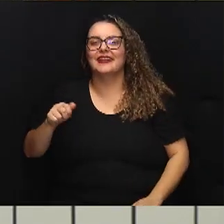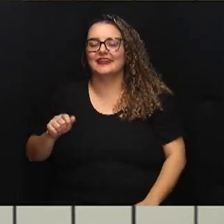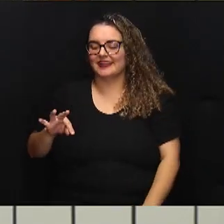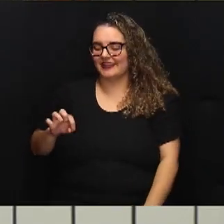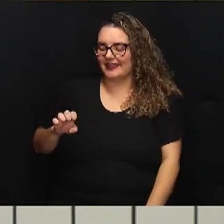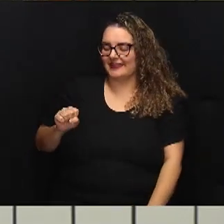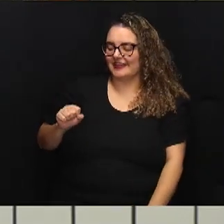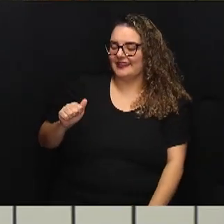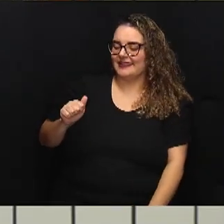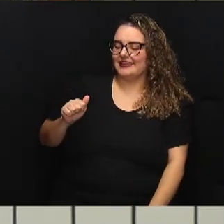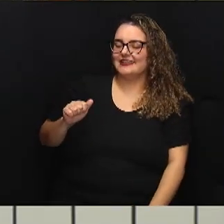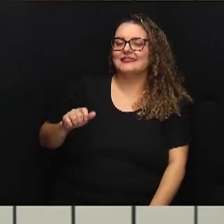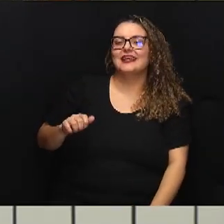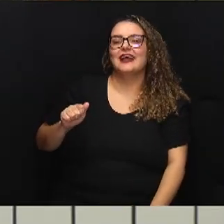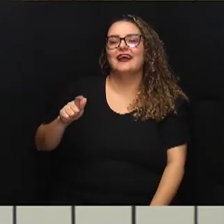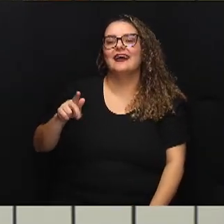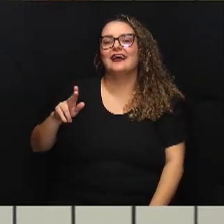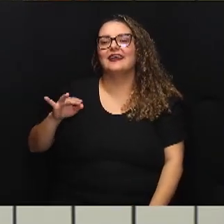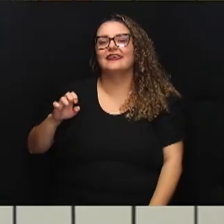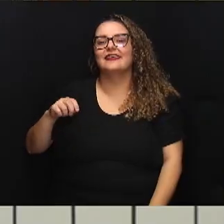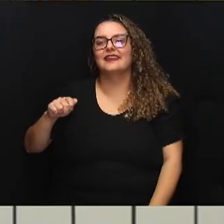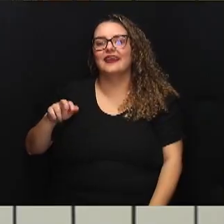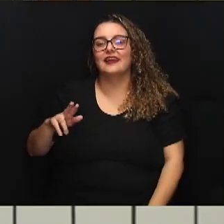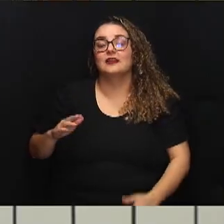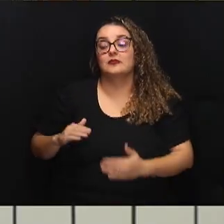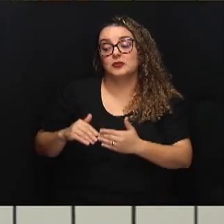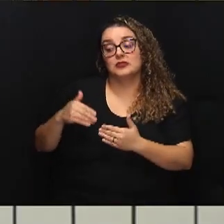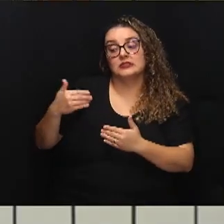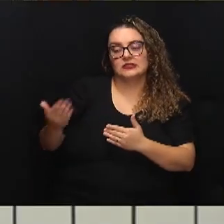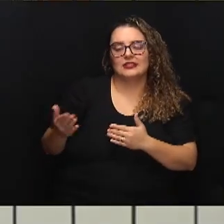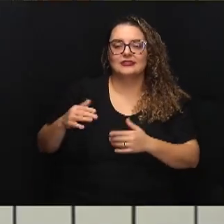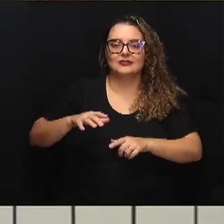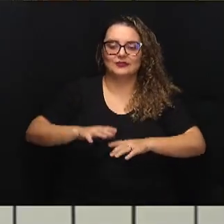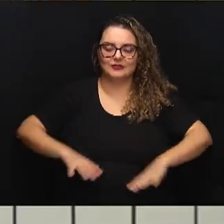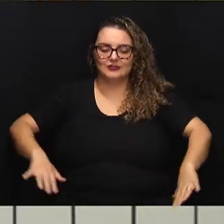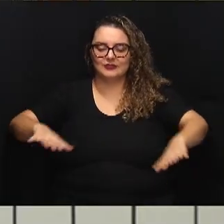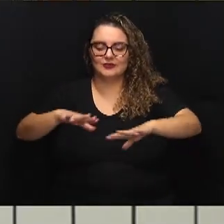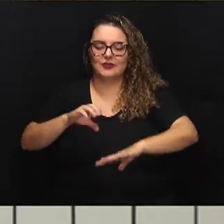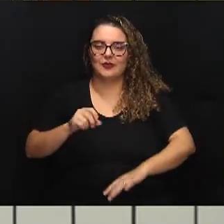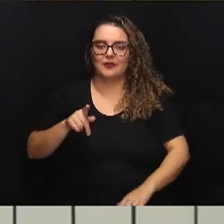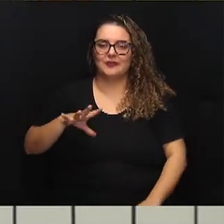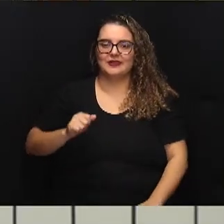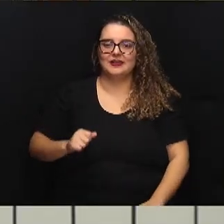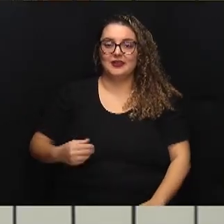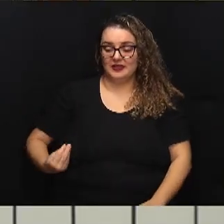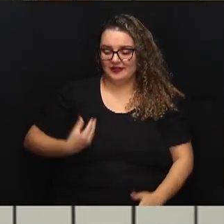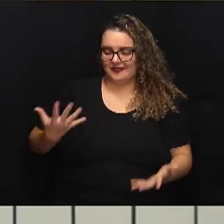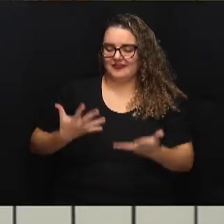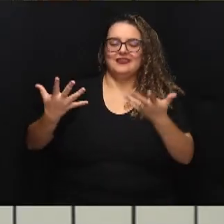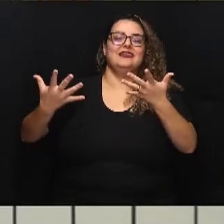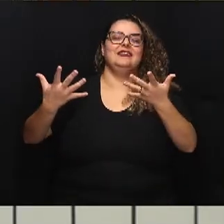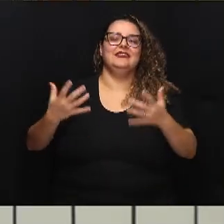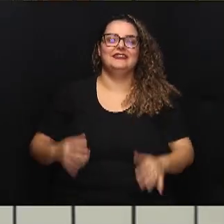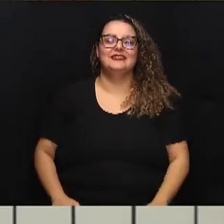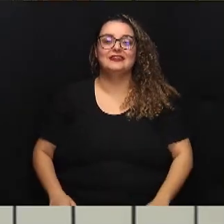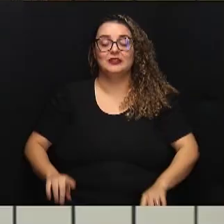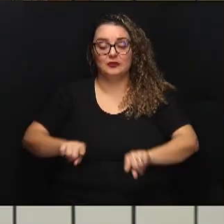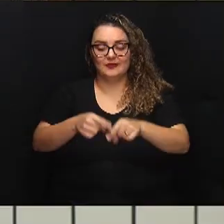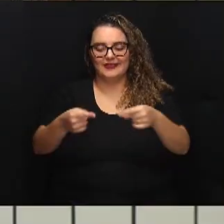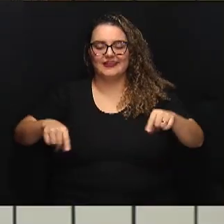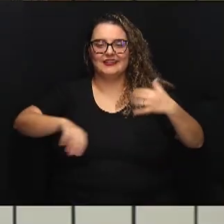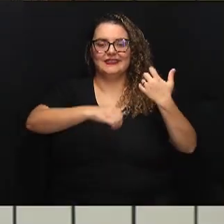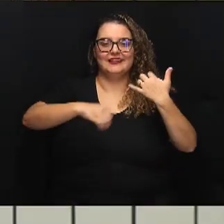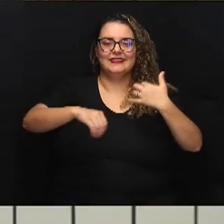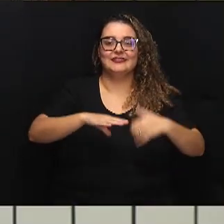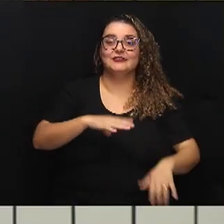Aguiar, que fica na parte externa do complexo. O espetáculo Viva la Vida, apresentado pela Orquestra Sinfônica